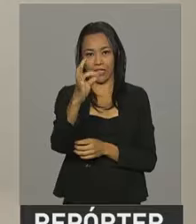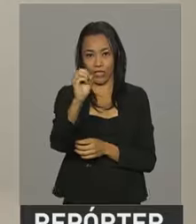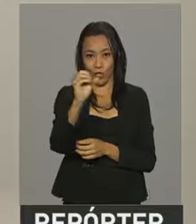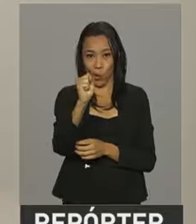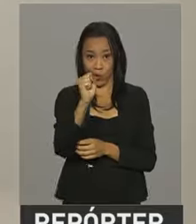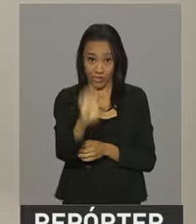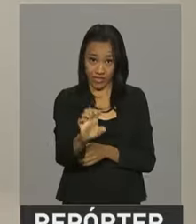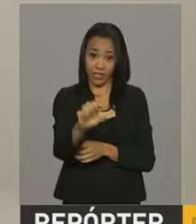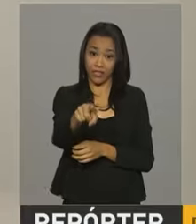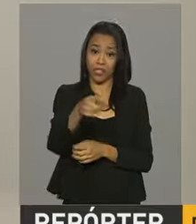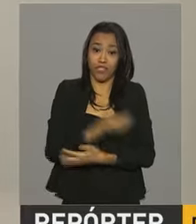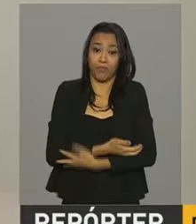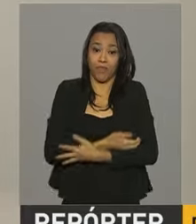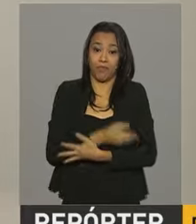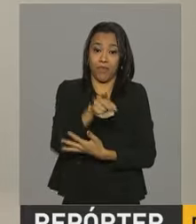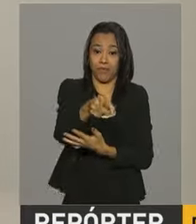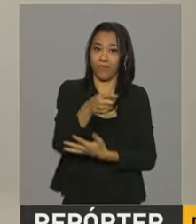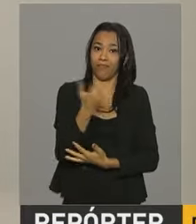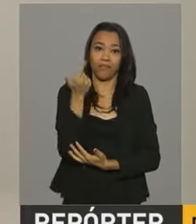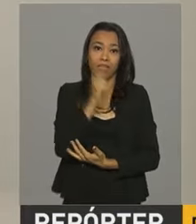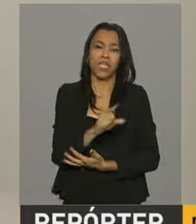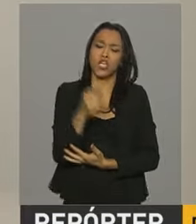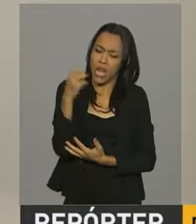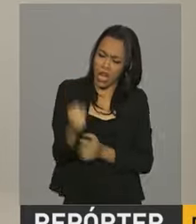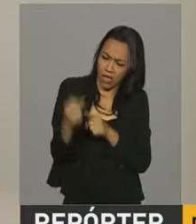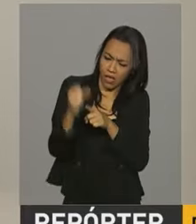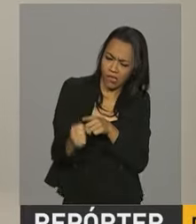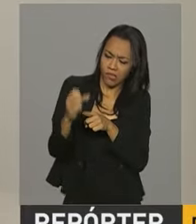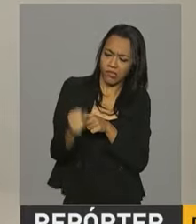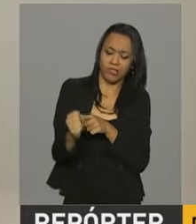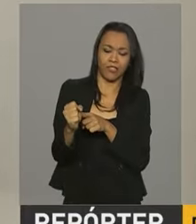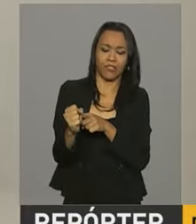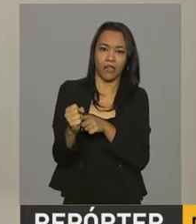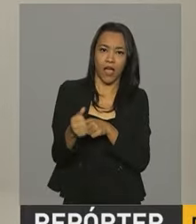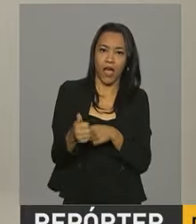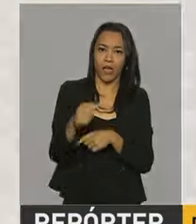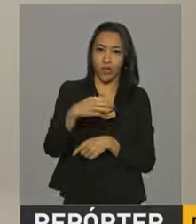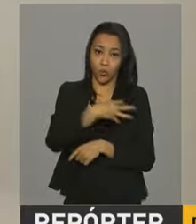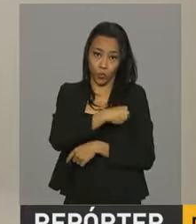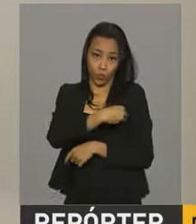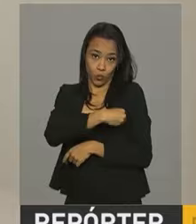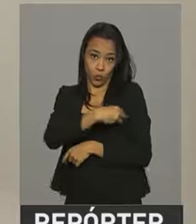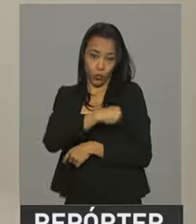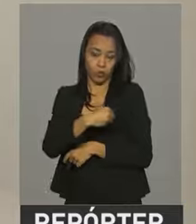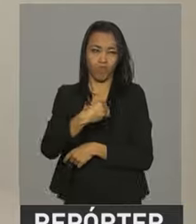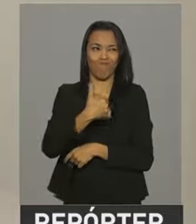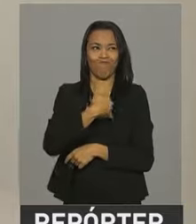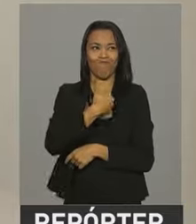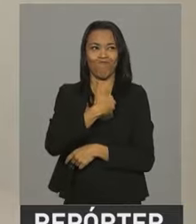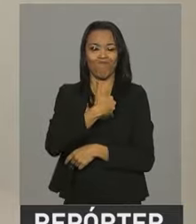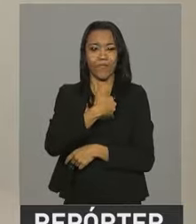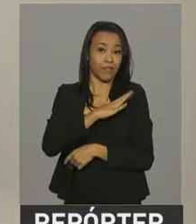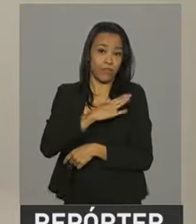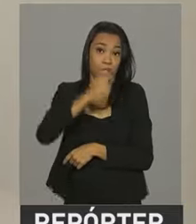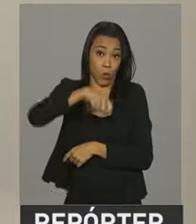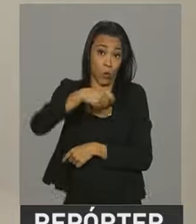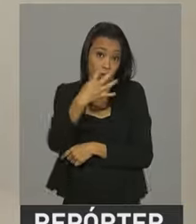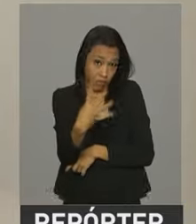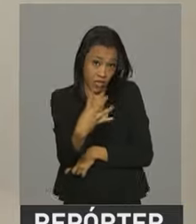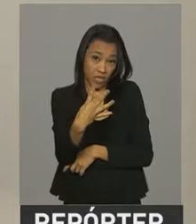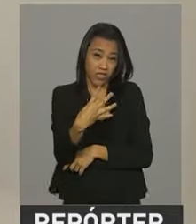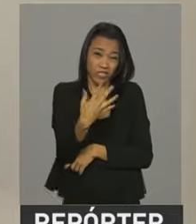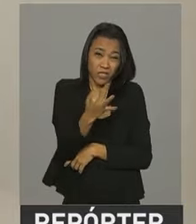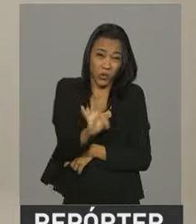o que eu ingeria tinha E aí eu passava para ele por meio da mentação quando ele tinha uns 4 meses ele começou com